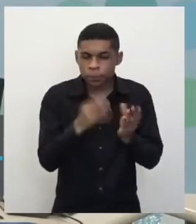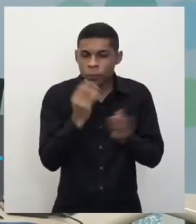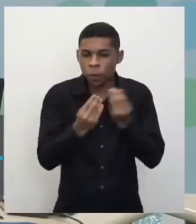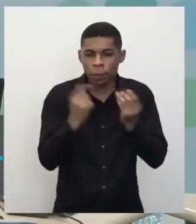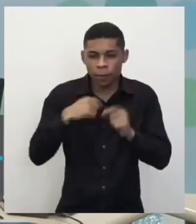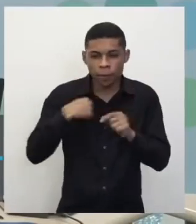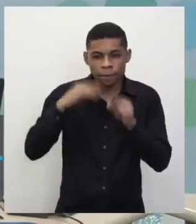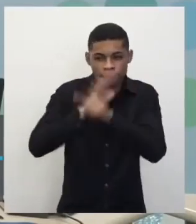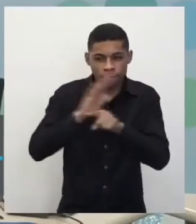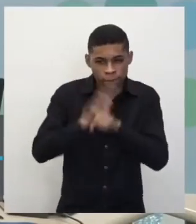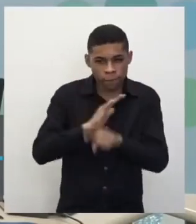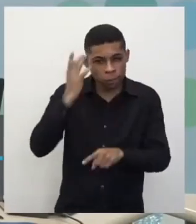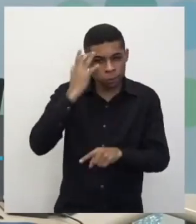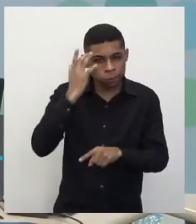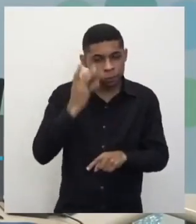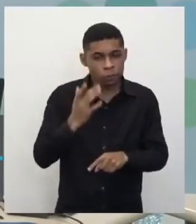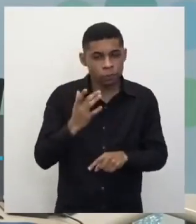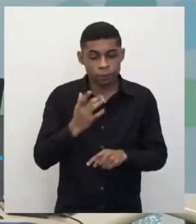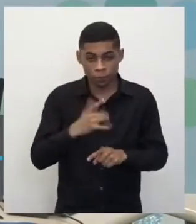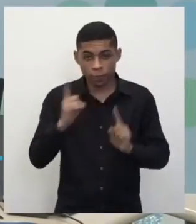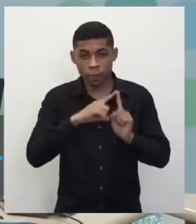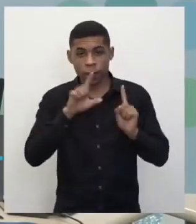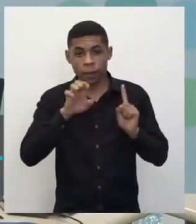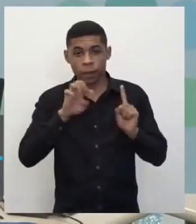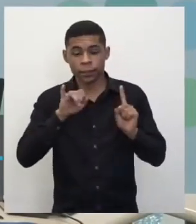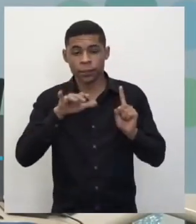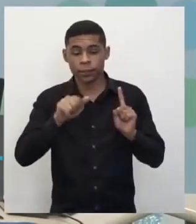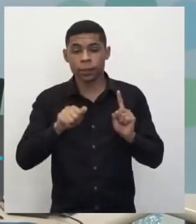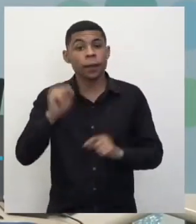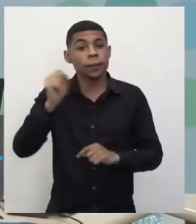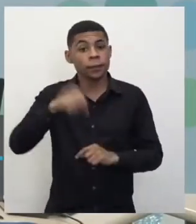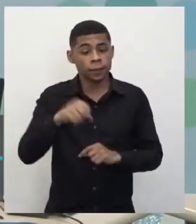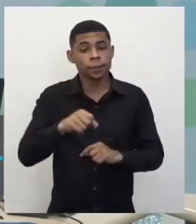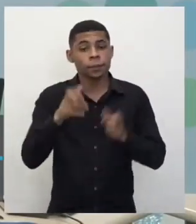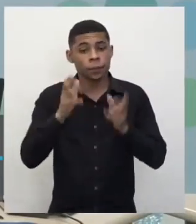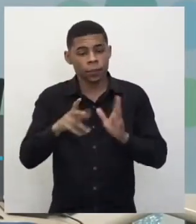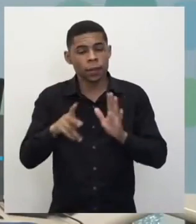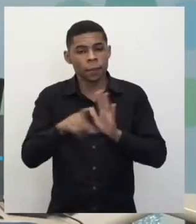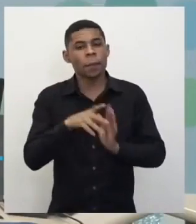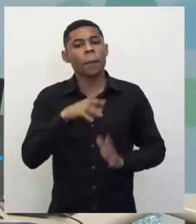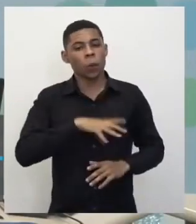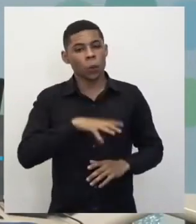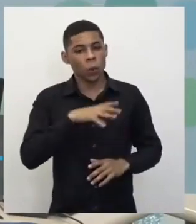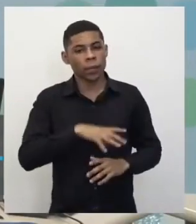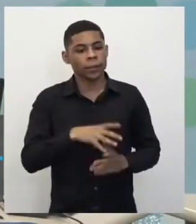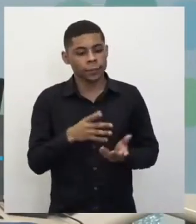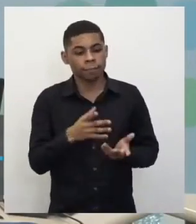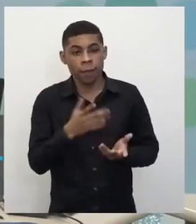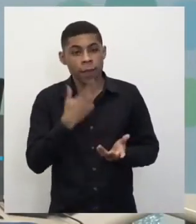isso? Letícia, sim, ela fez uma matéria sobre língua portuguesa.